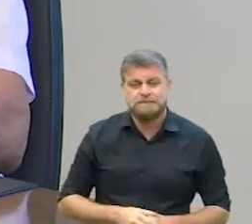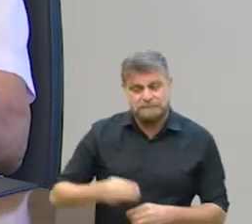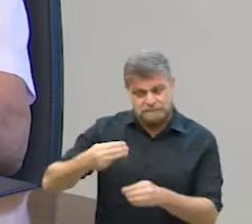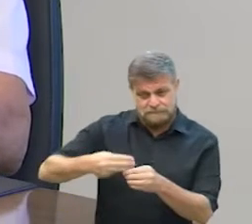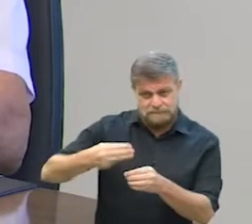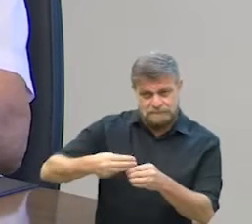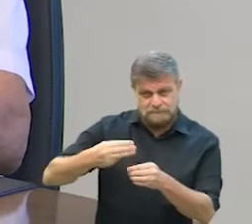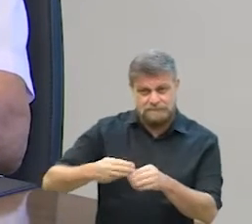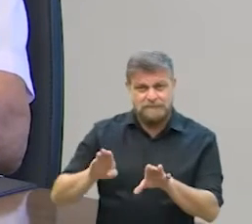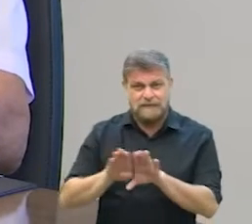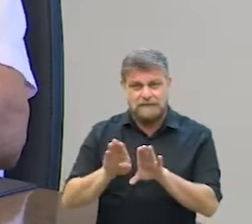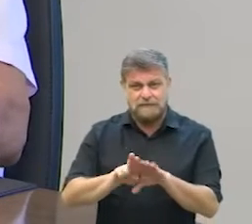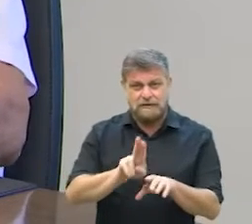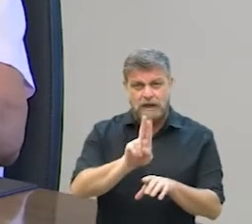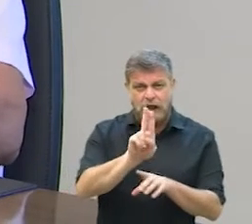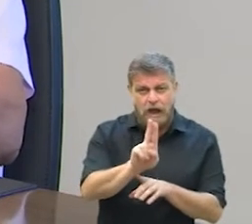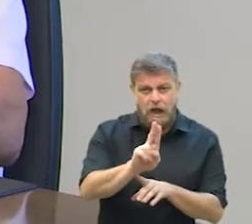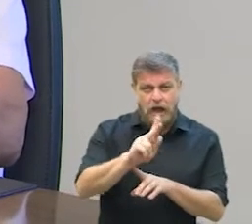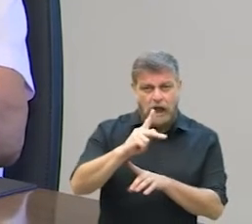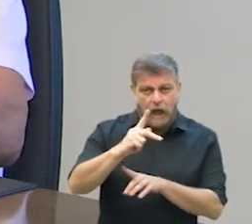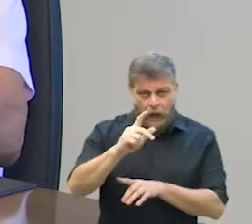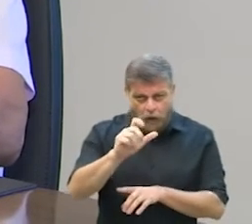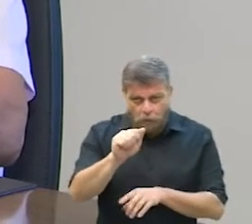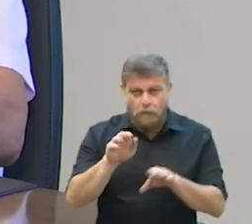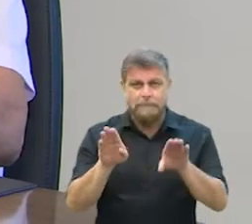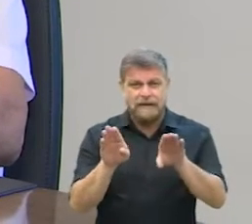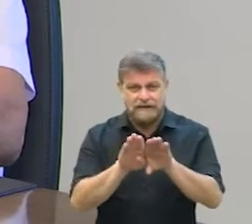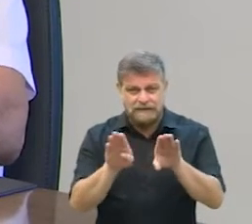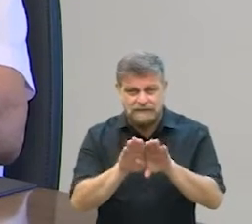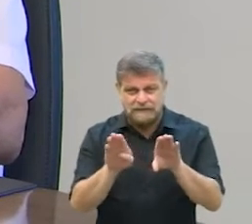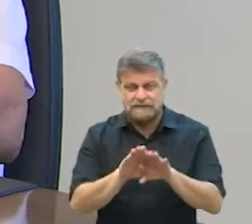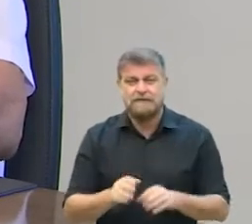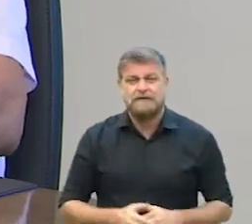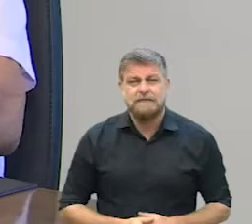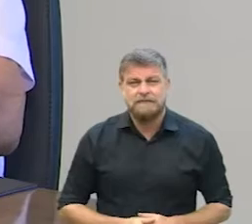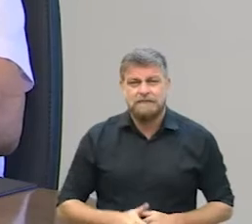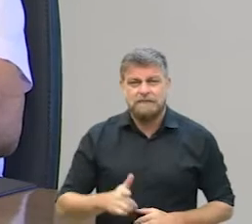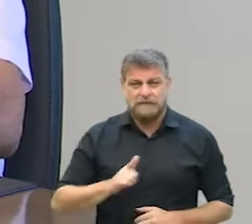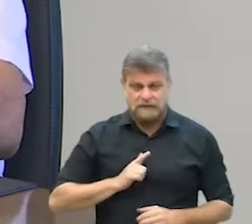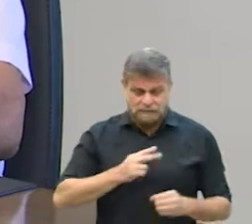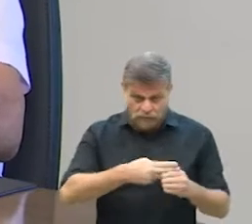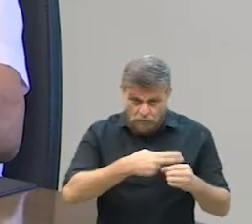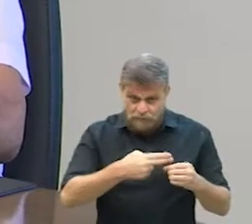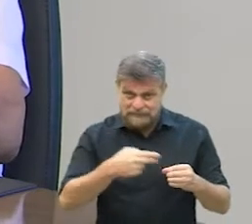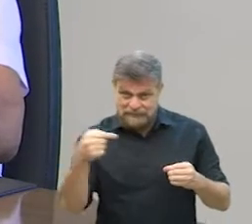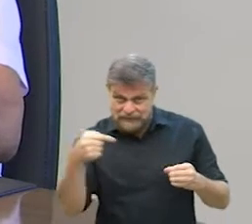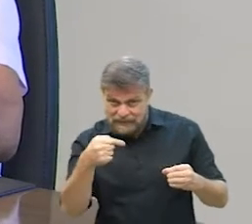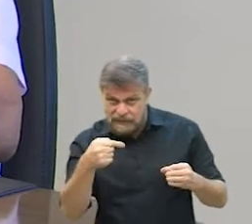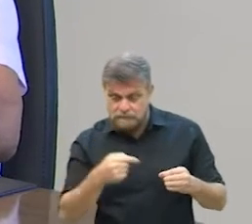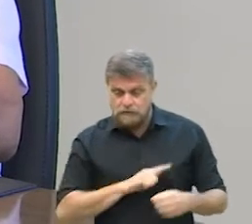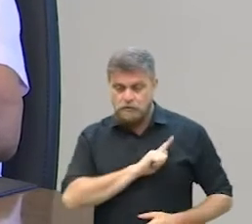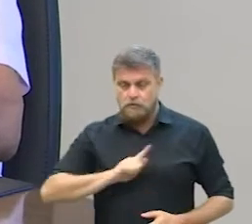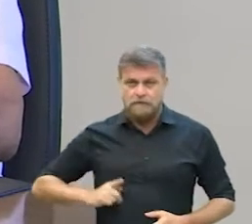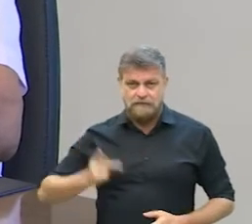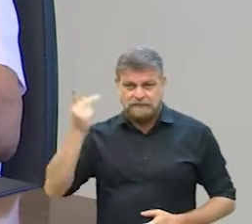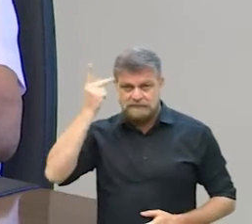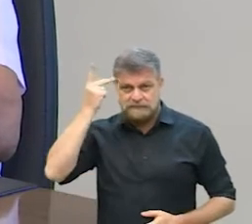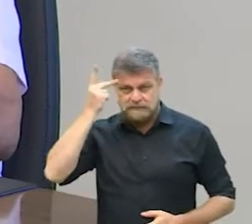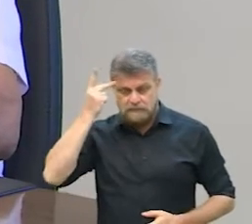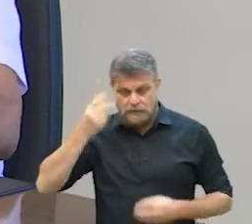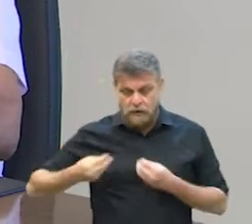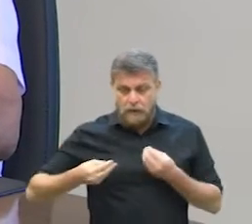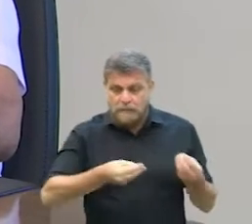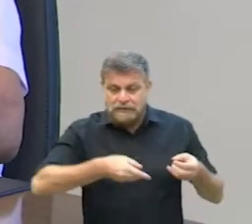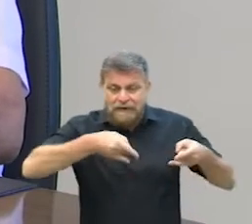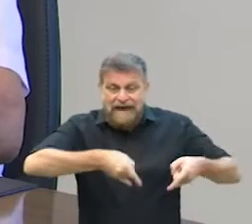nós temos a UPA, que pode também ser destinado, e não só para a Unicamp, que o governo do estado tem